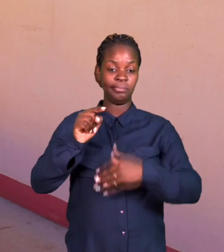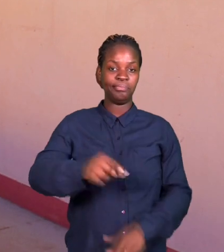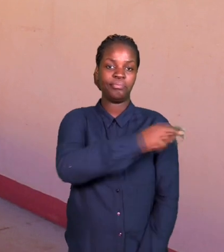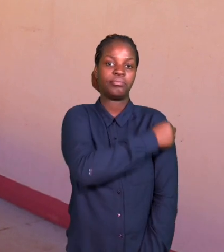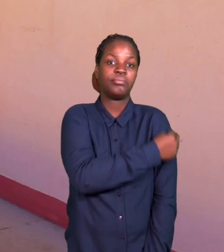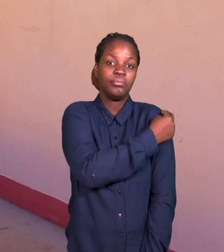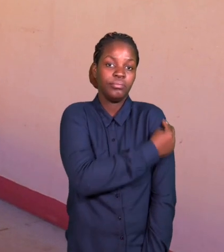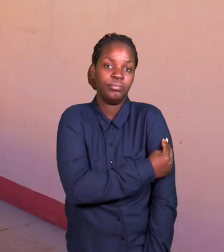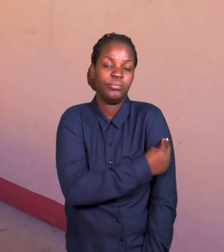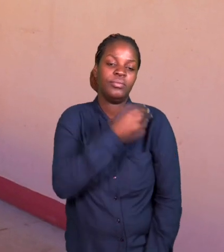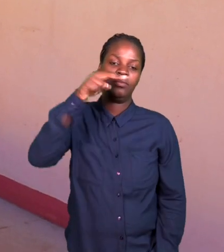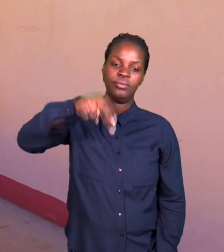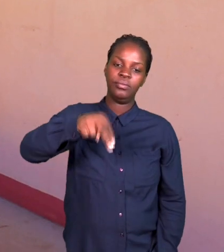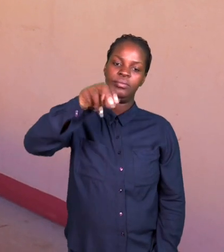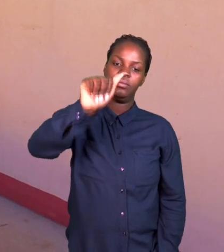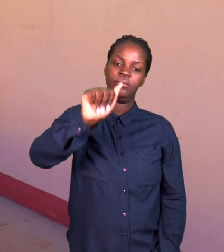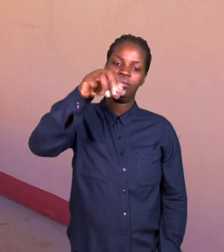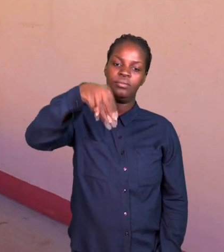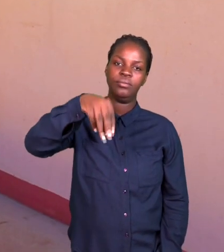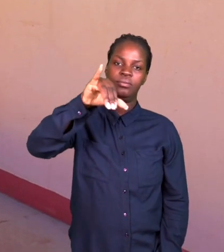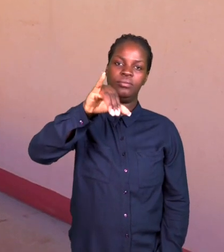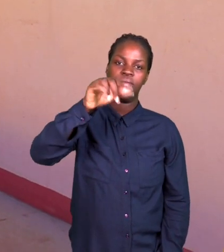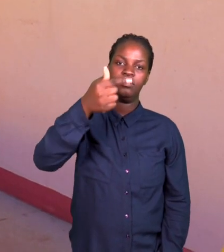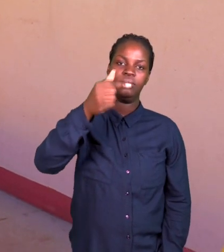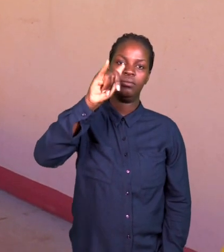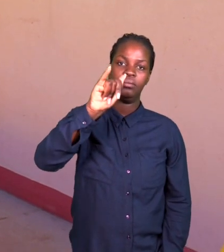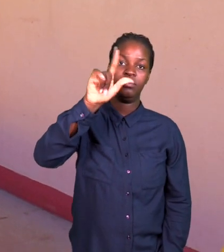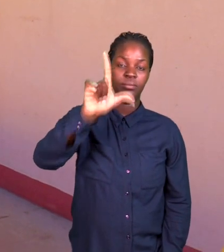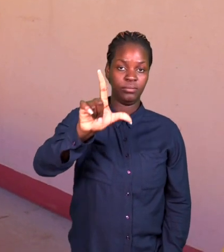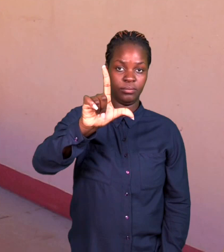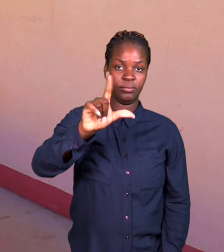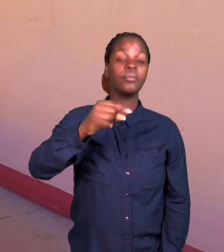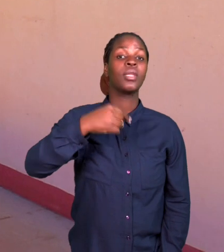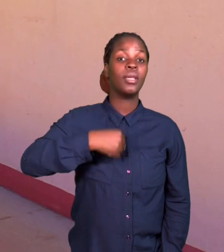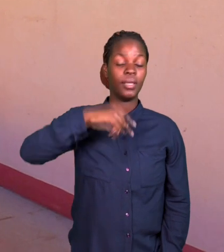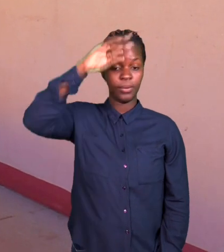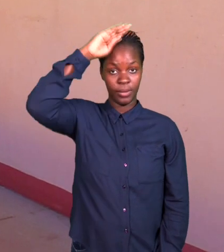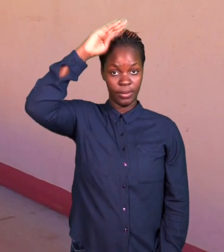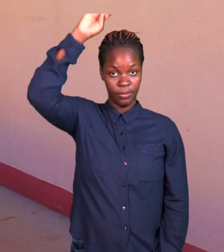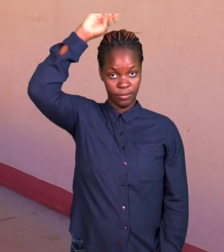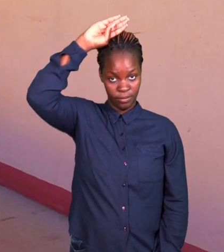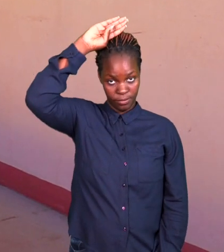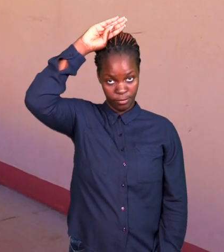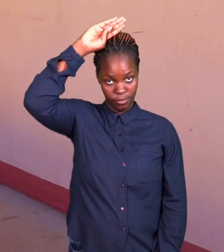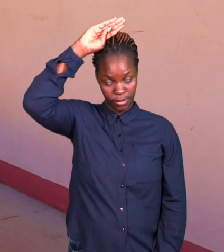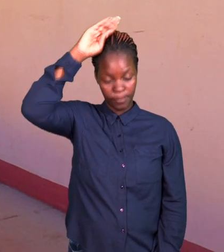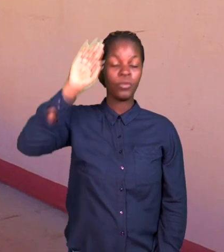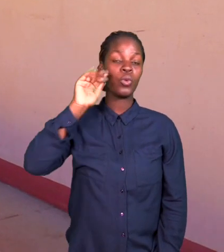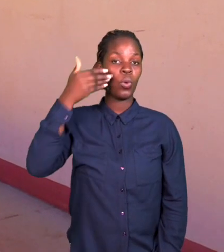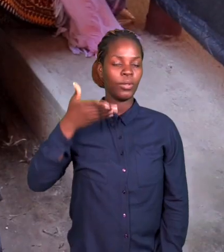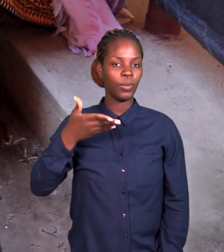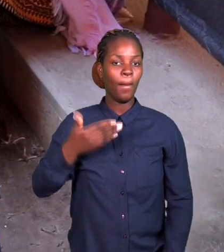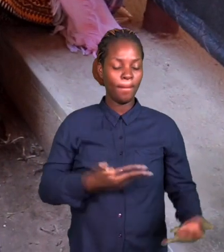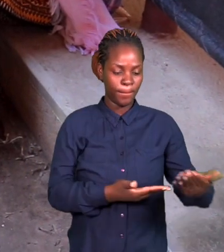Estou aqui nesta unidade sanitária de Namitil, Centro de Saúde de Namitil, como enfermeira que responde na porta